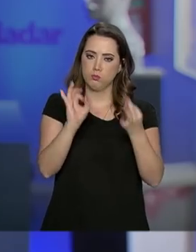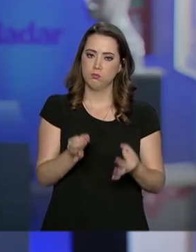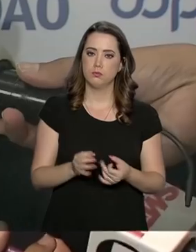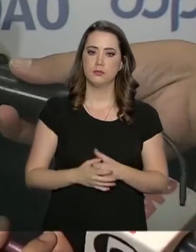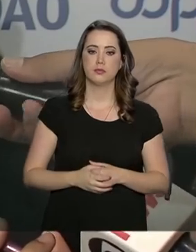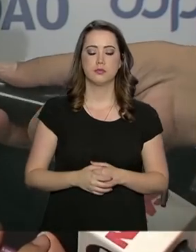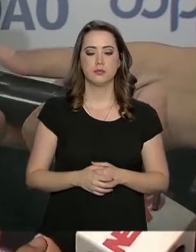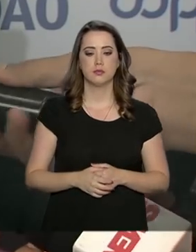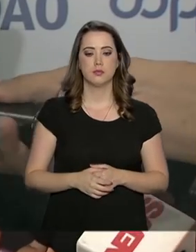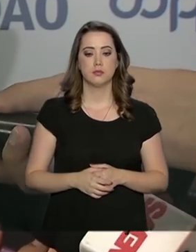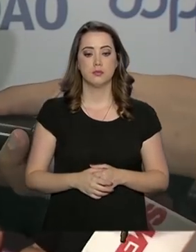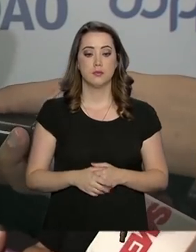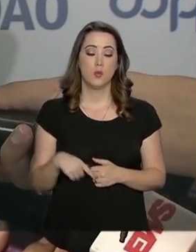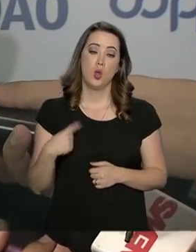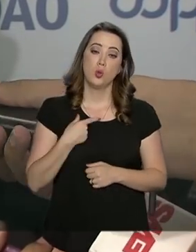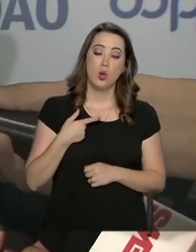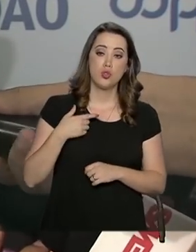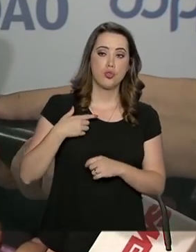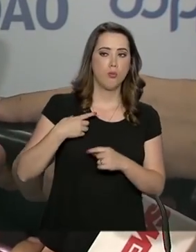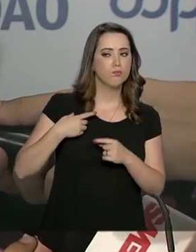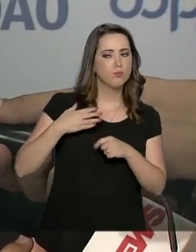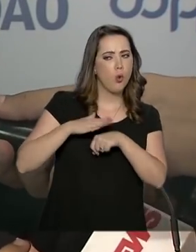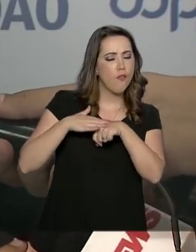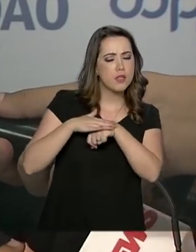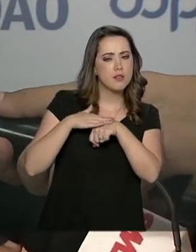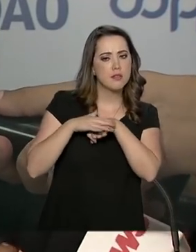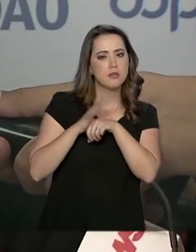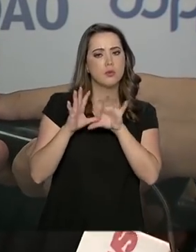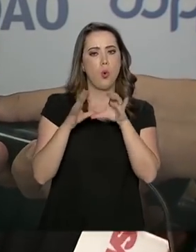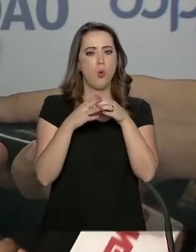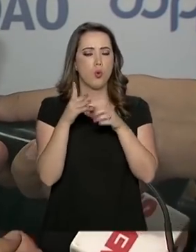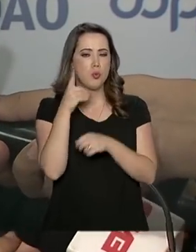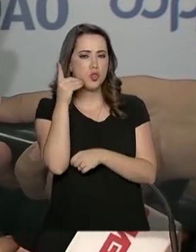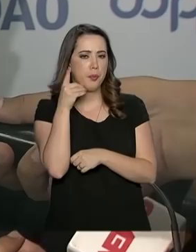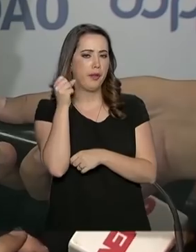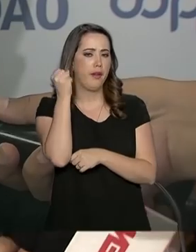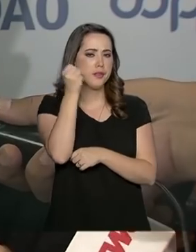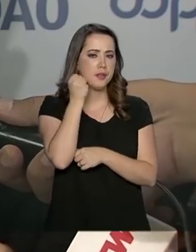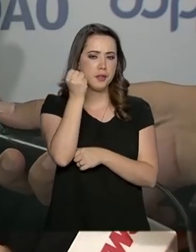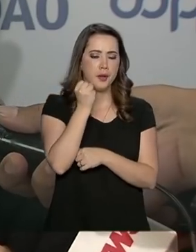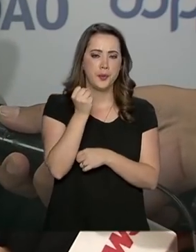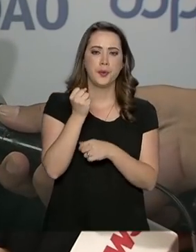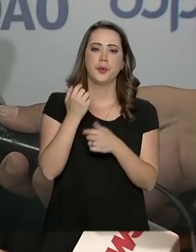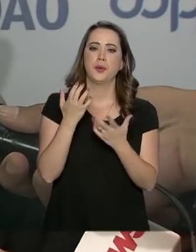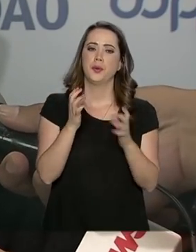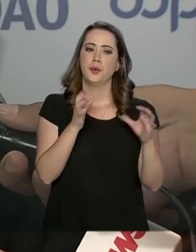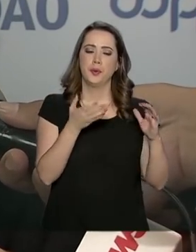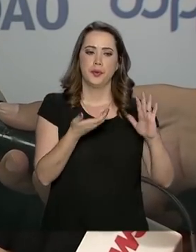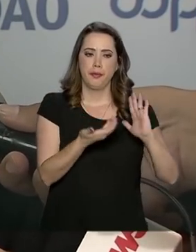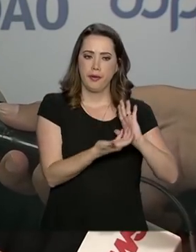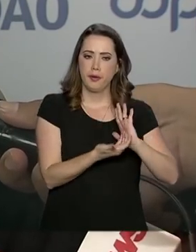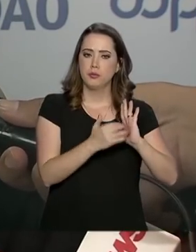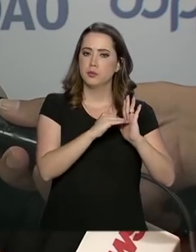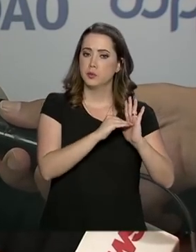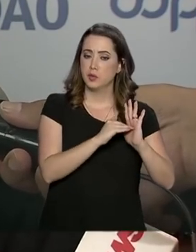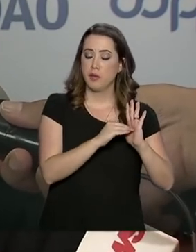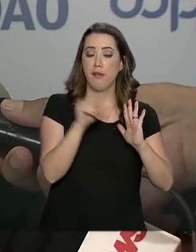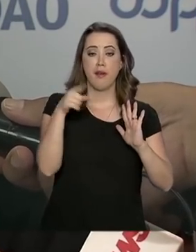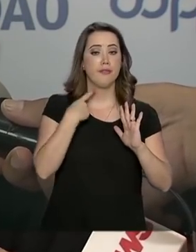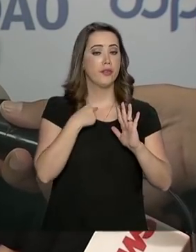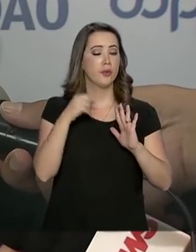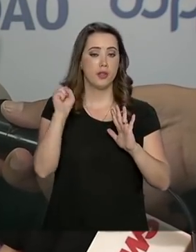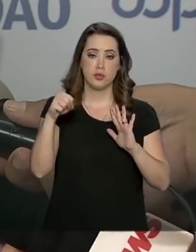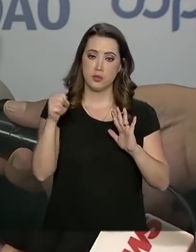corrupção Nós Temos conversado com parlamentares e com as lideranças de ambas as casas o desejo